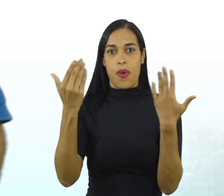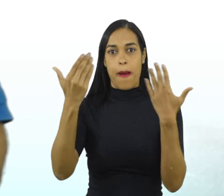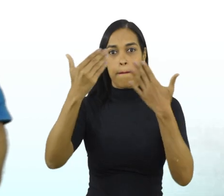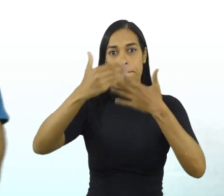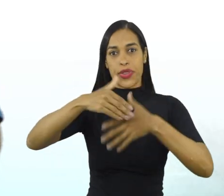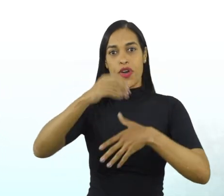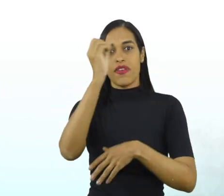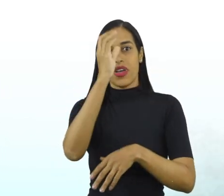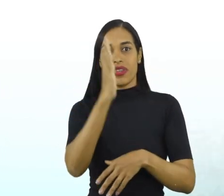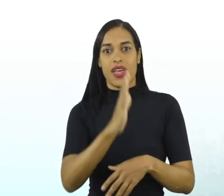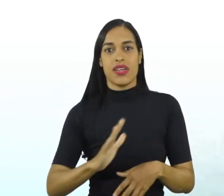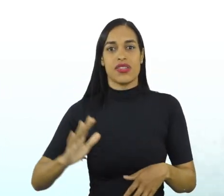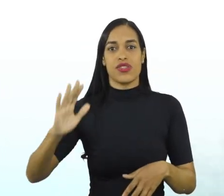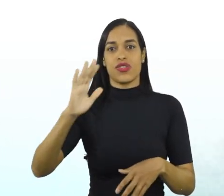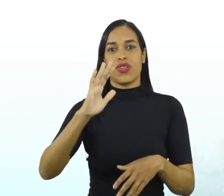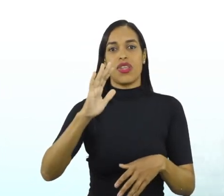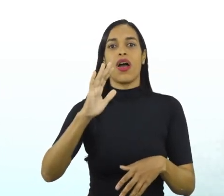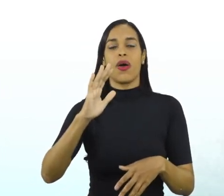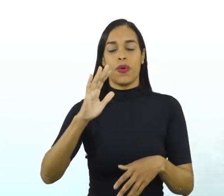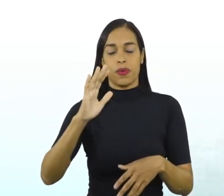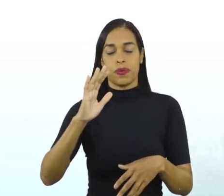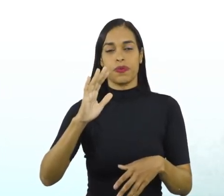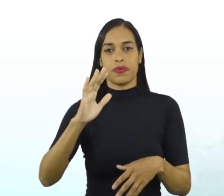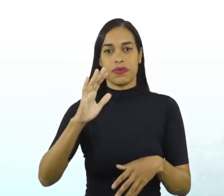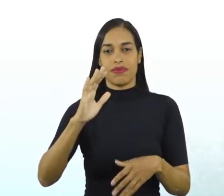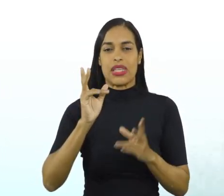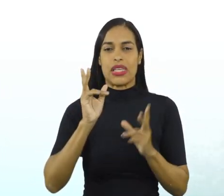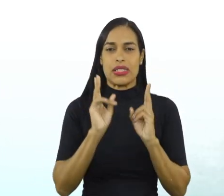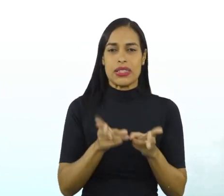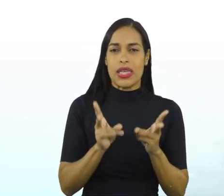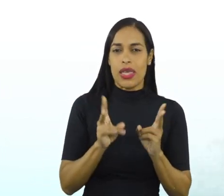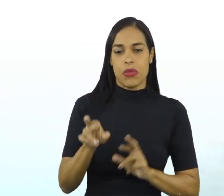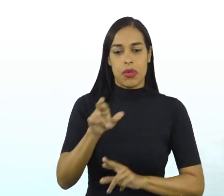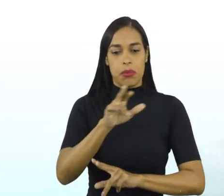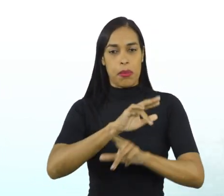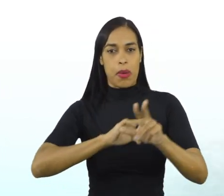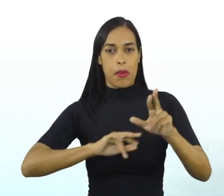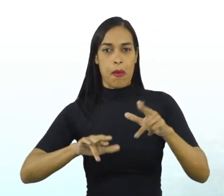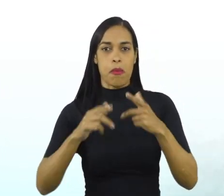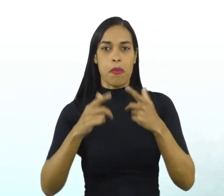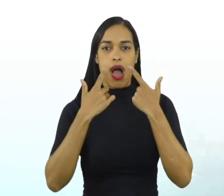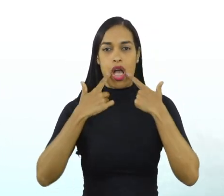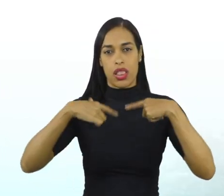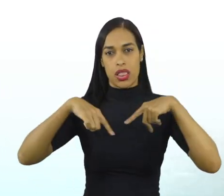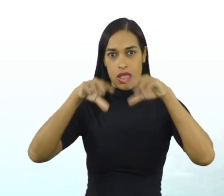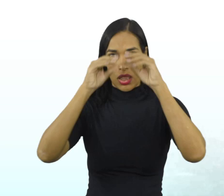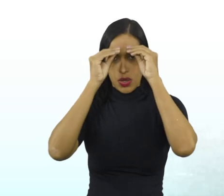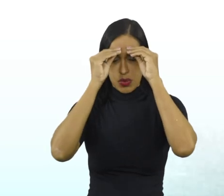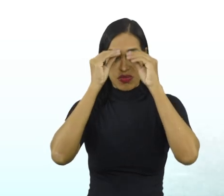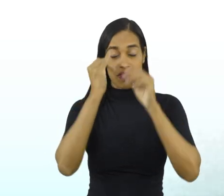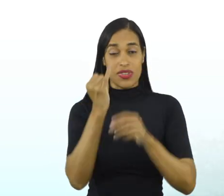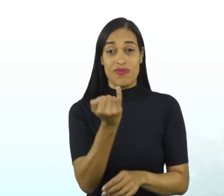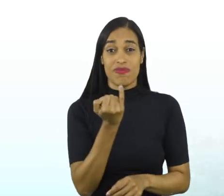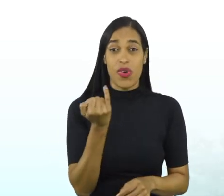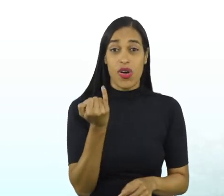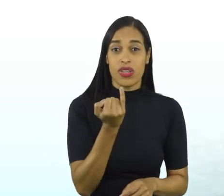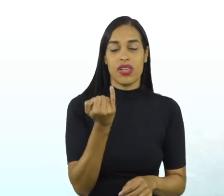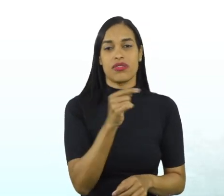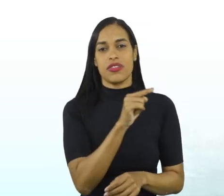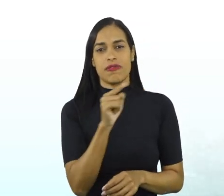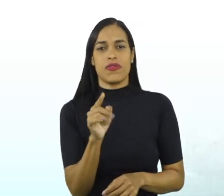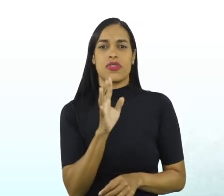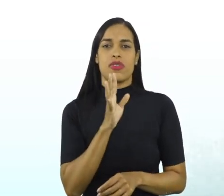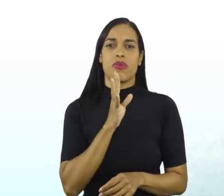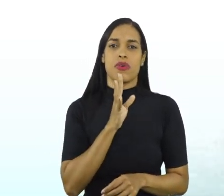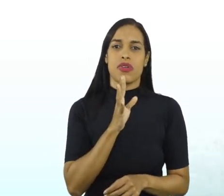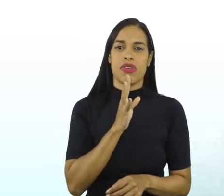nacional, então eles não deixam de colocar uma questão sempre envolvendo lá a variação linguística. E é muito importante que você conheça, não